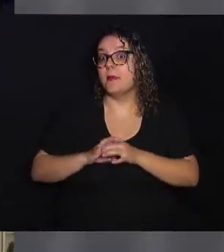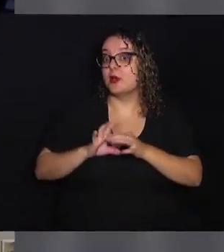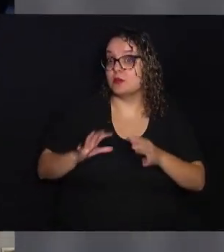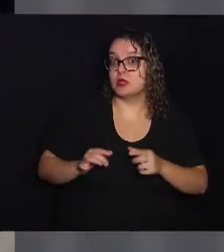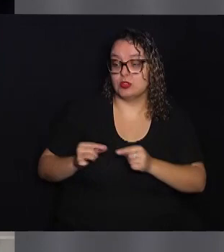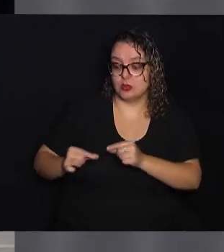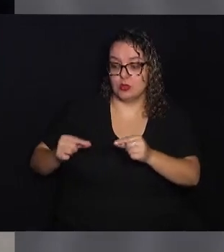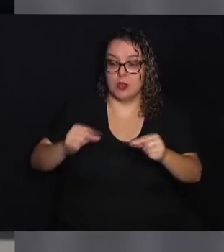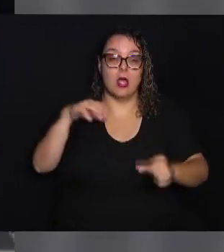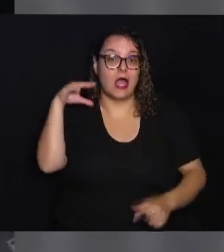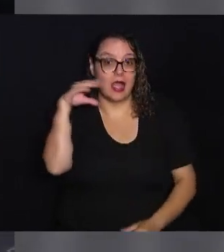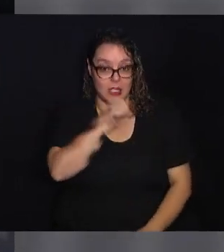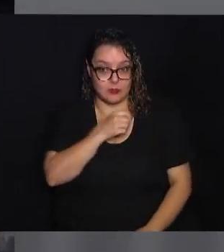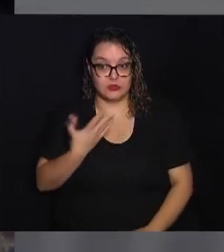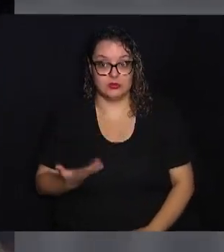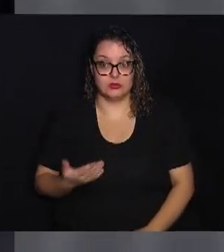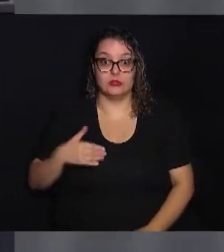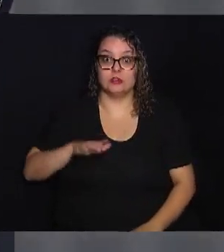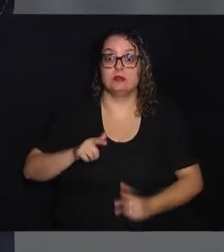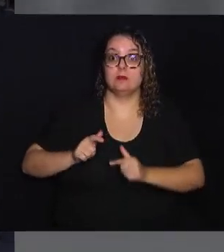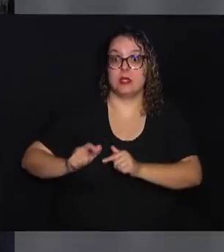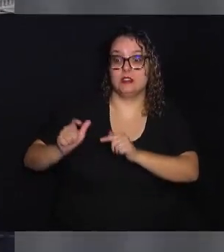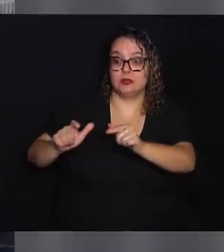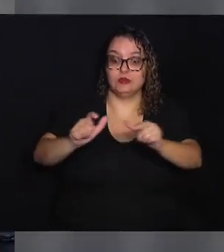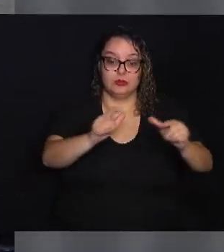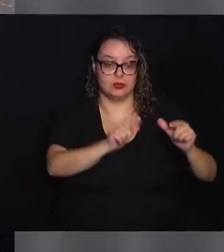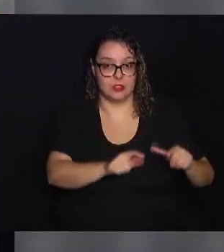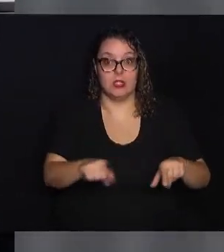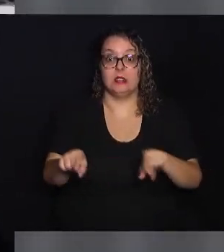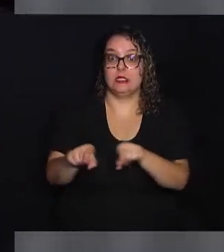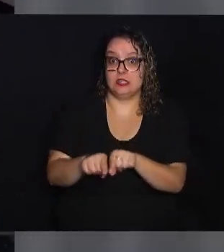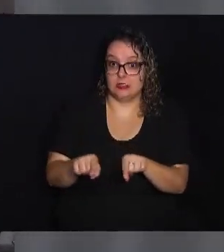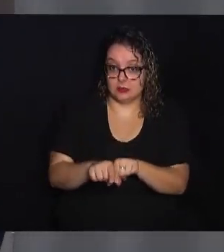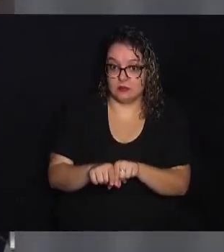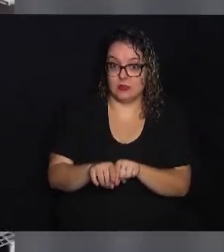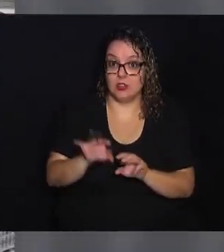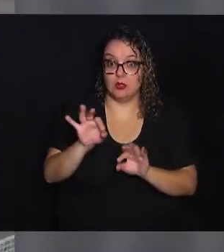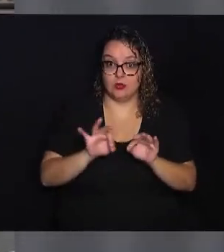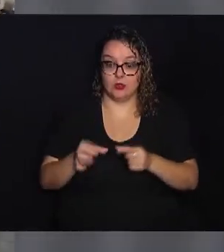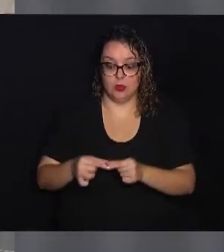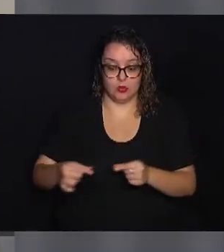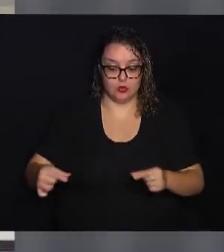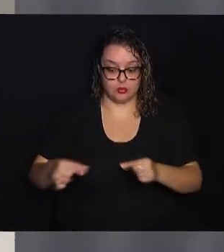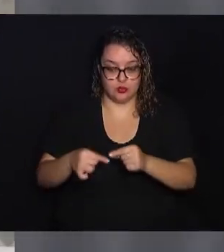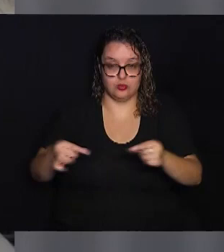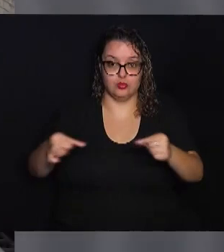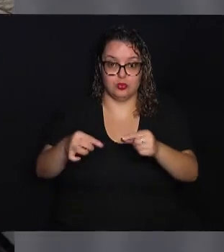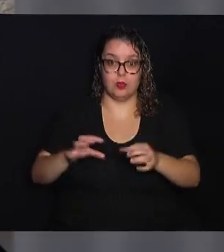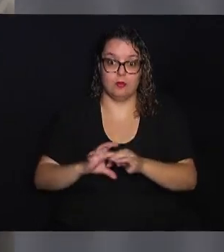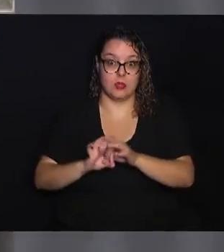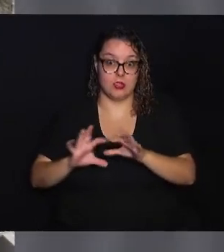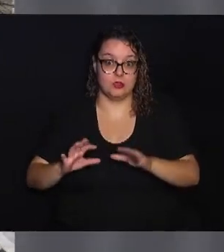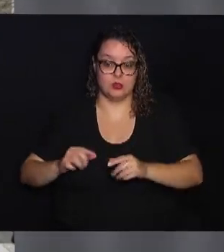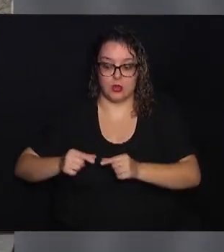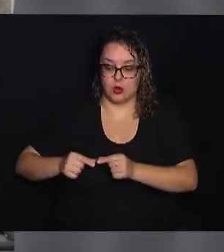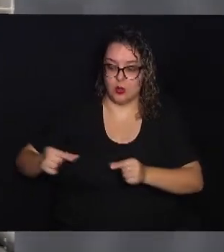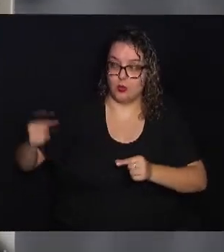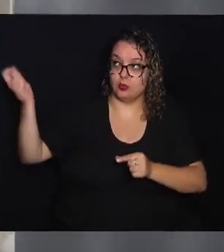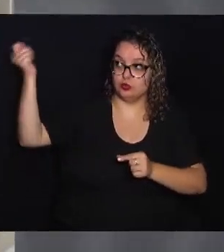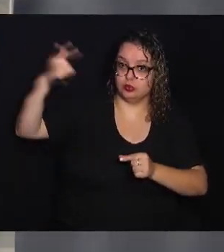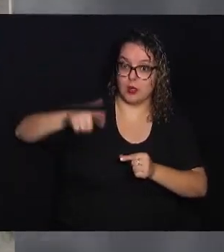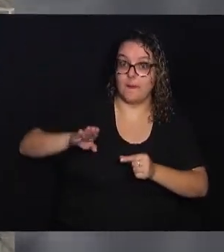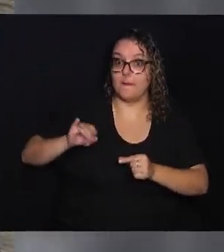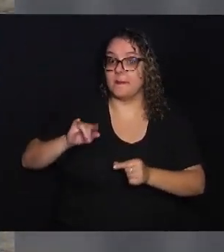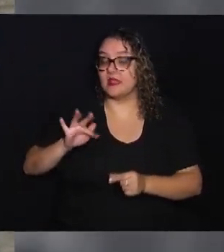Tais características permitem a sua instalação mais rápida e em mais espaços. Além disso, o arranjo vertical